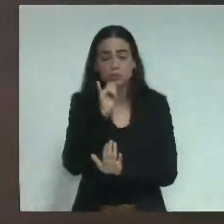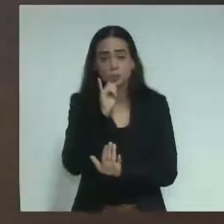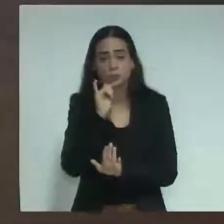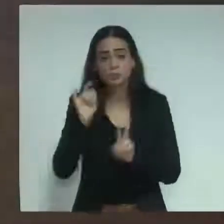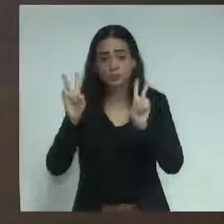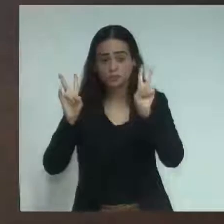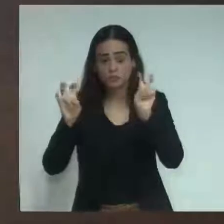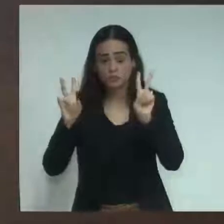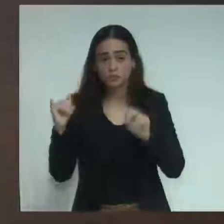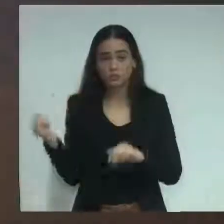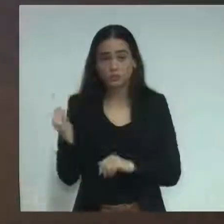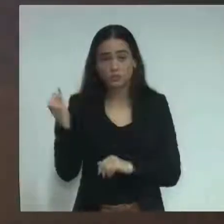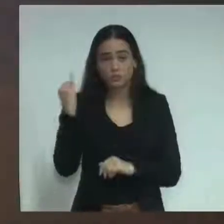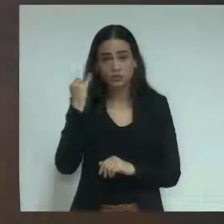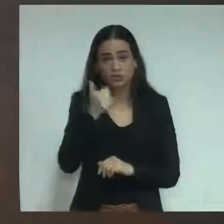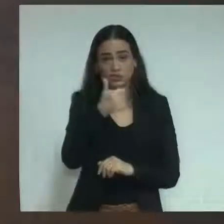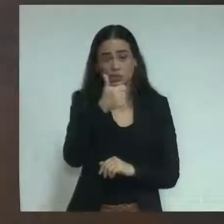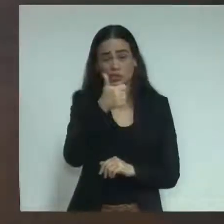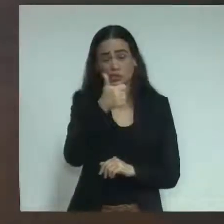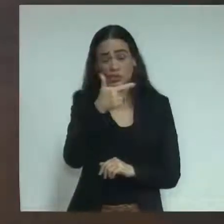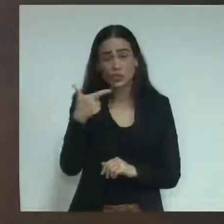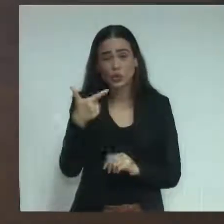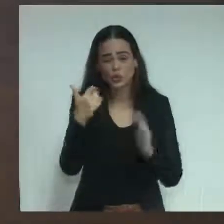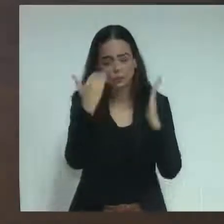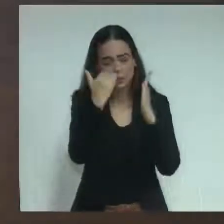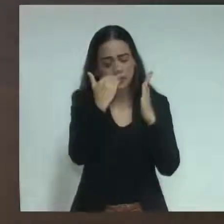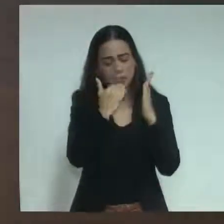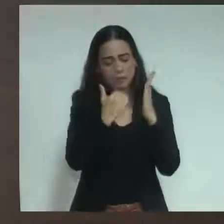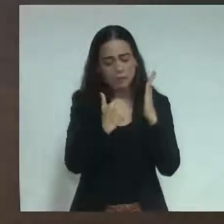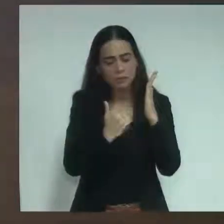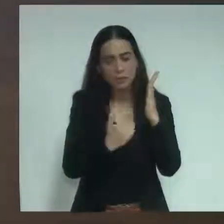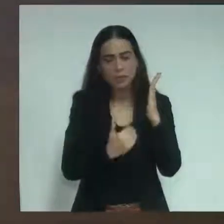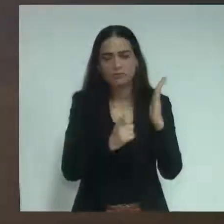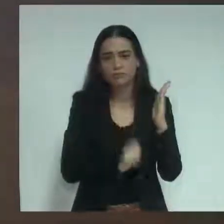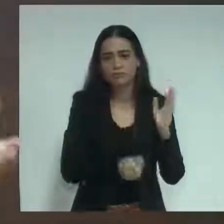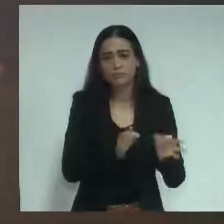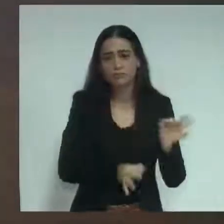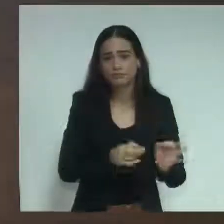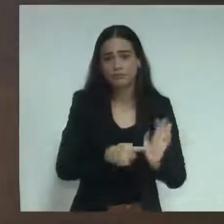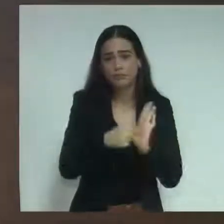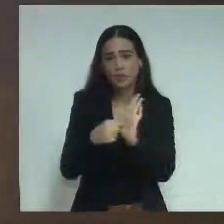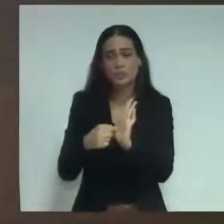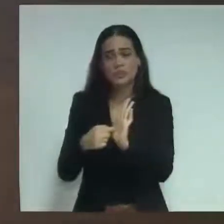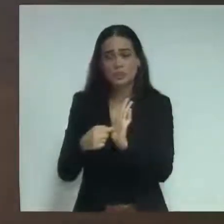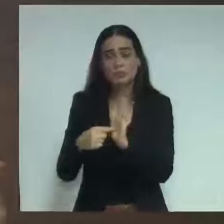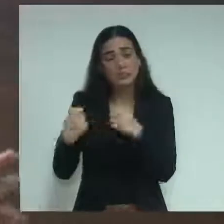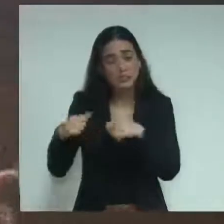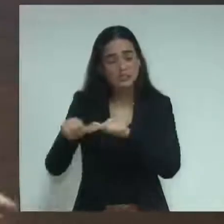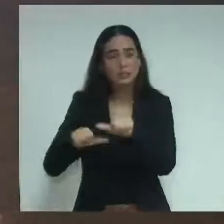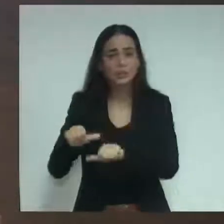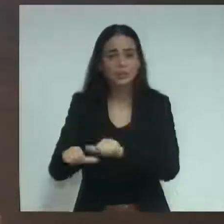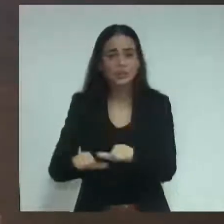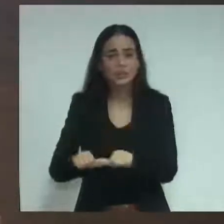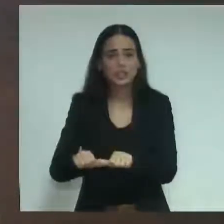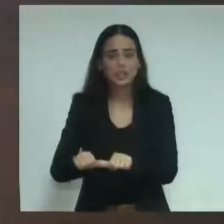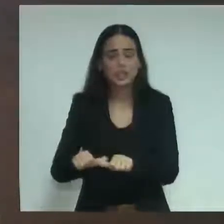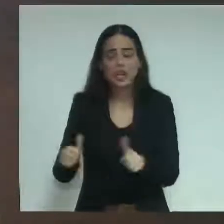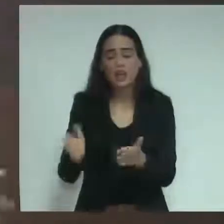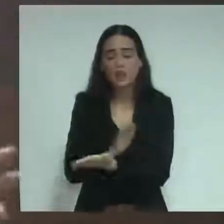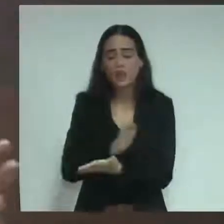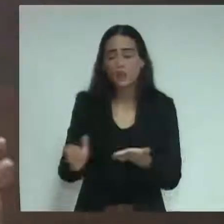quanto 12 itens no Tribunal de Contas, e aí algumas pessoas dizendo, ah, não, bem feito para